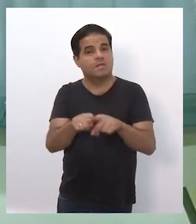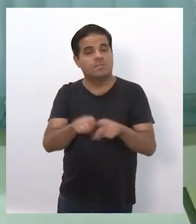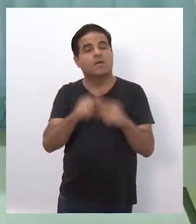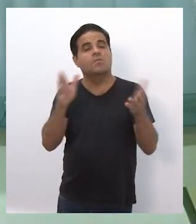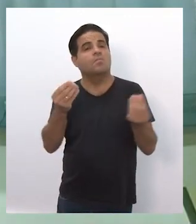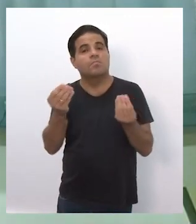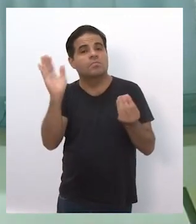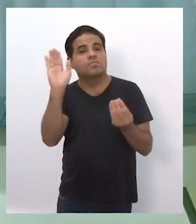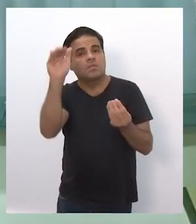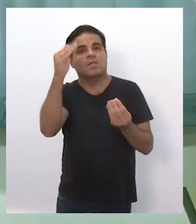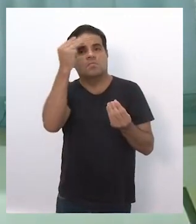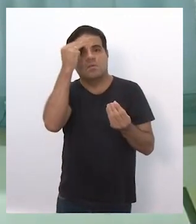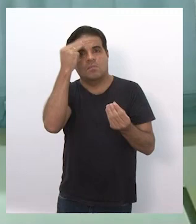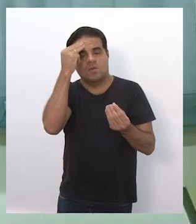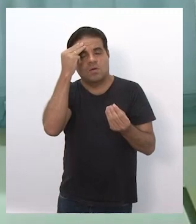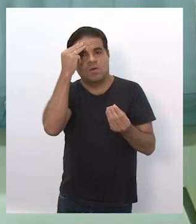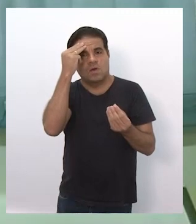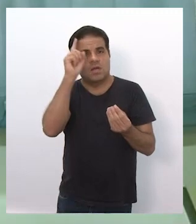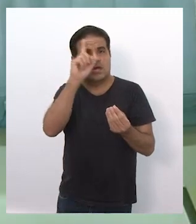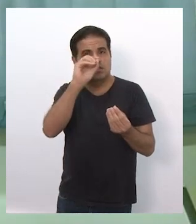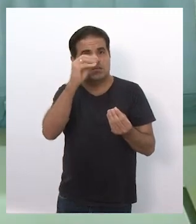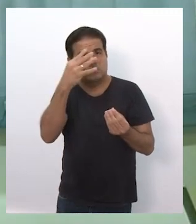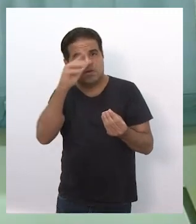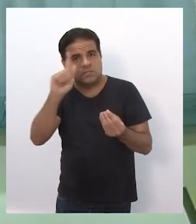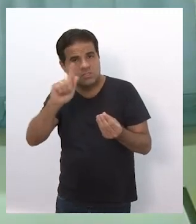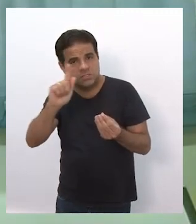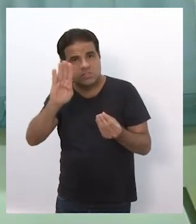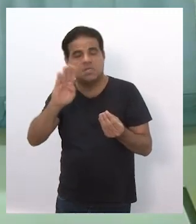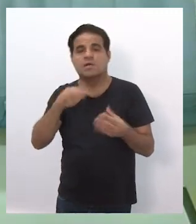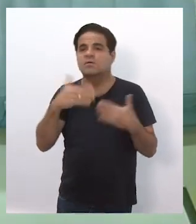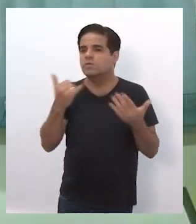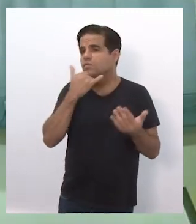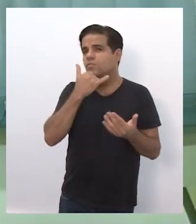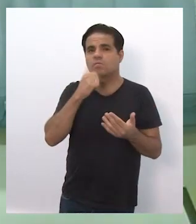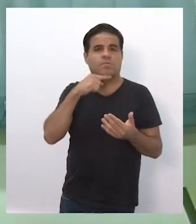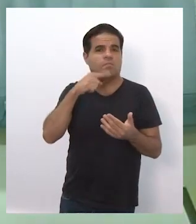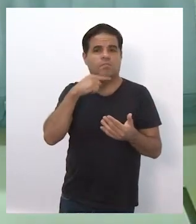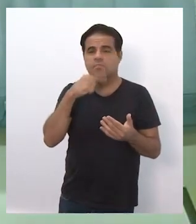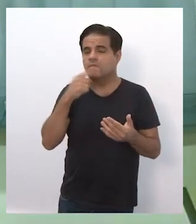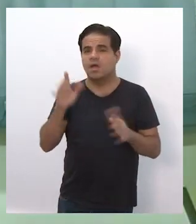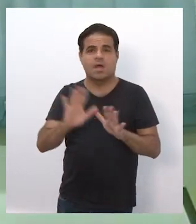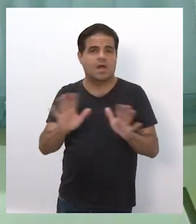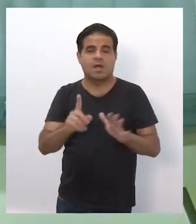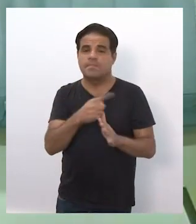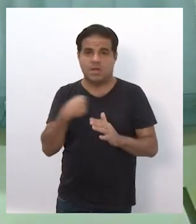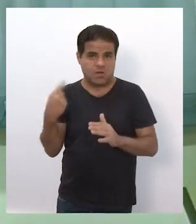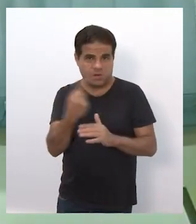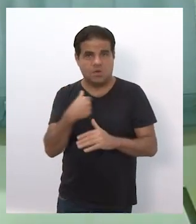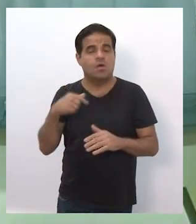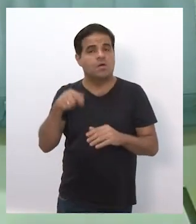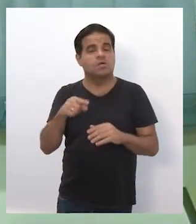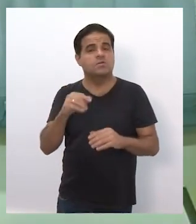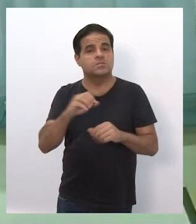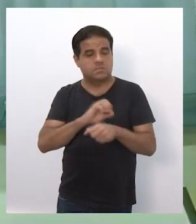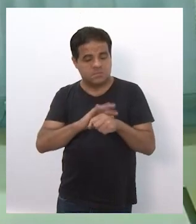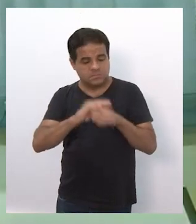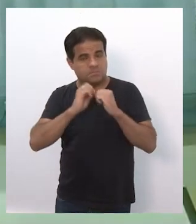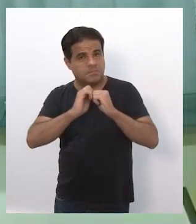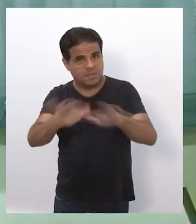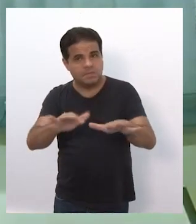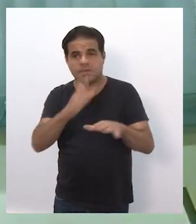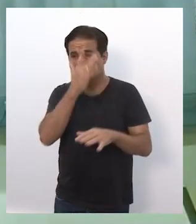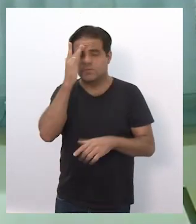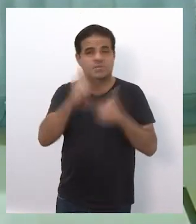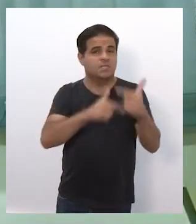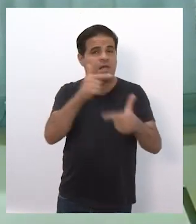está a sua memória? A memória é só de 4 GB? Memória 4 GB, desculpa, gente, não dá hoje, tá? Para nós, em pandemia, né? O pessoal que